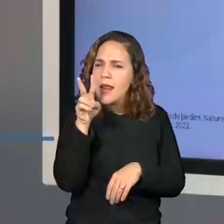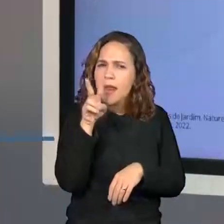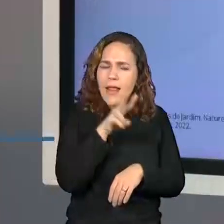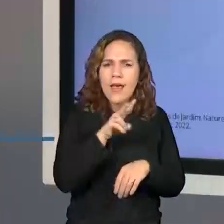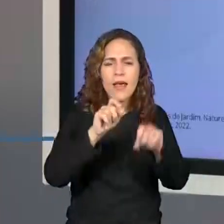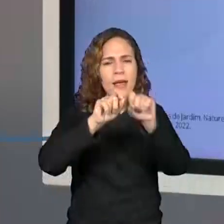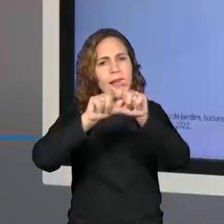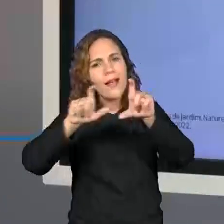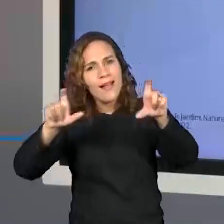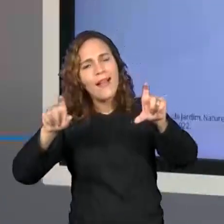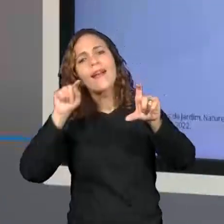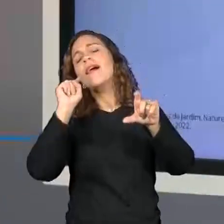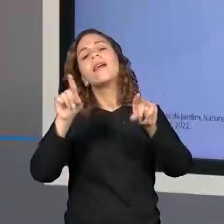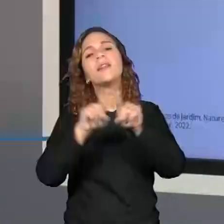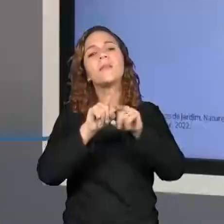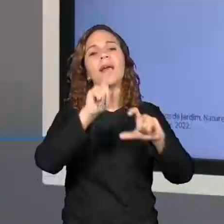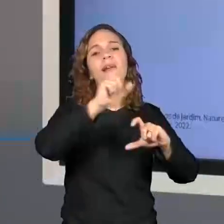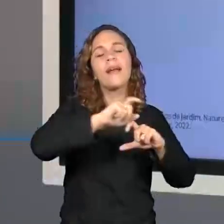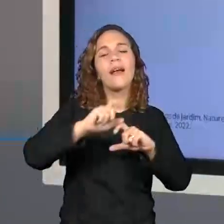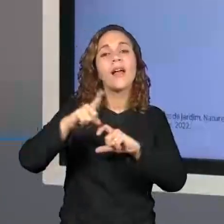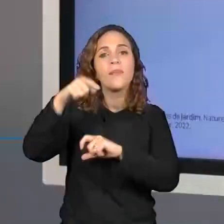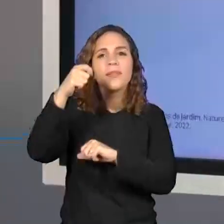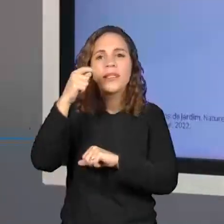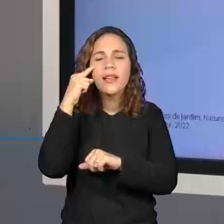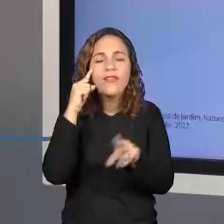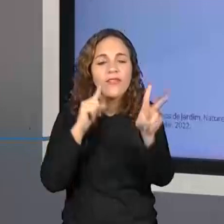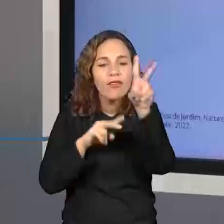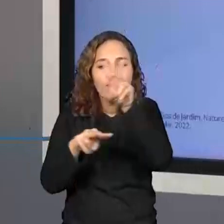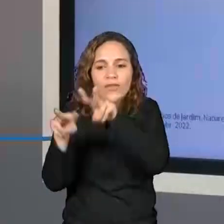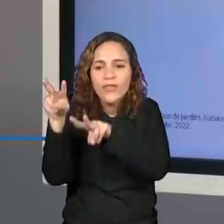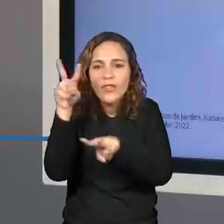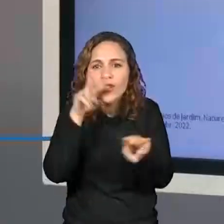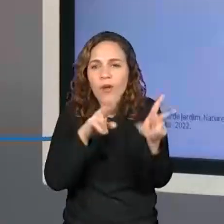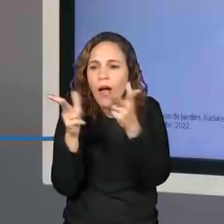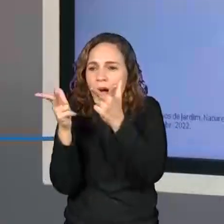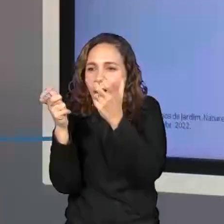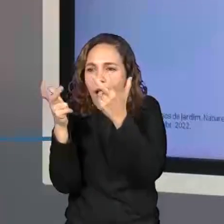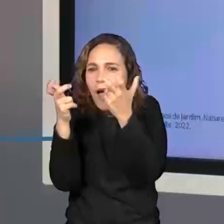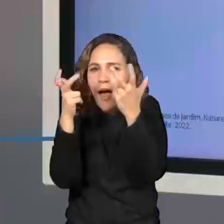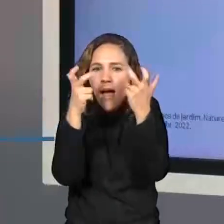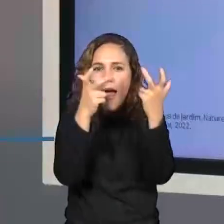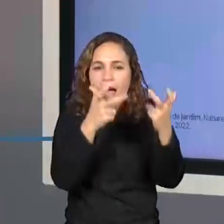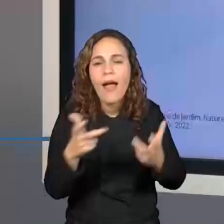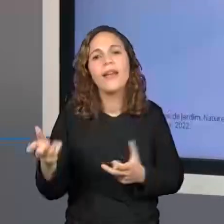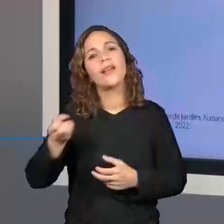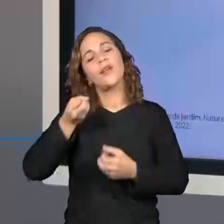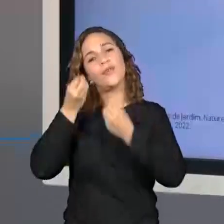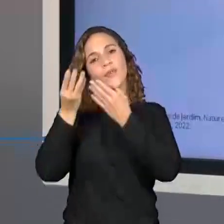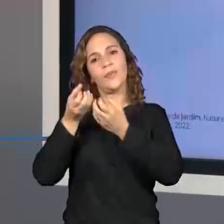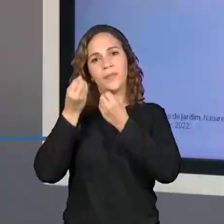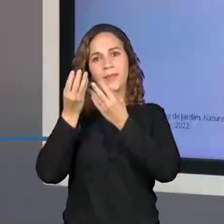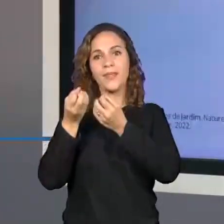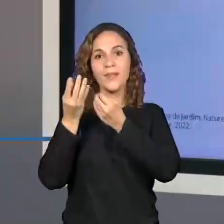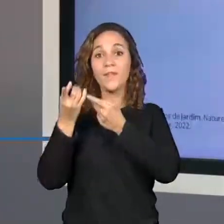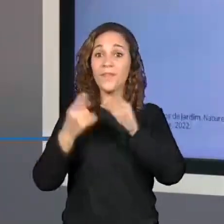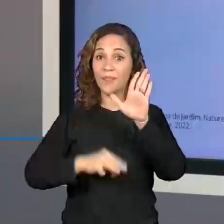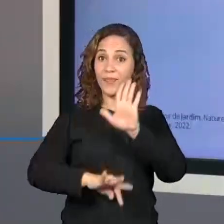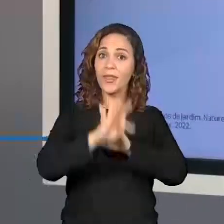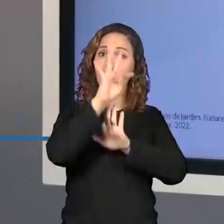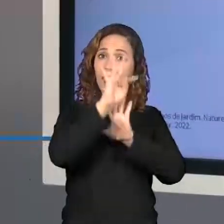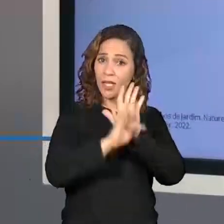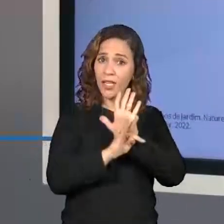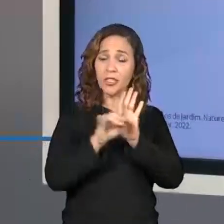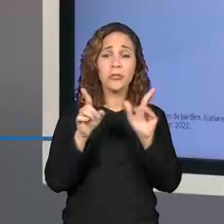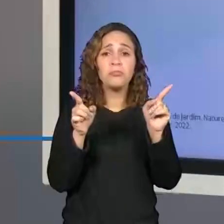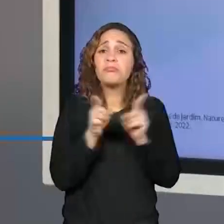de uma HQ, de quadrinhos, vocês têm que prestar atenção em todas as informações que vêm, porque o texto, geralmente, nos